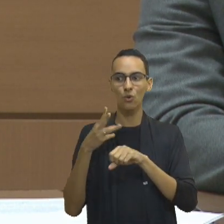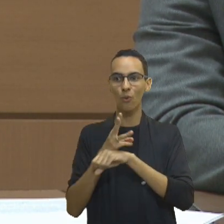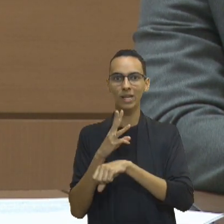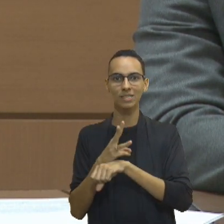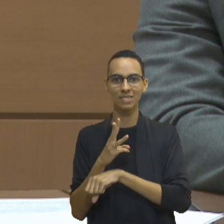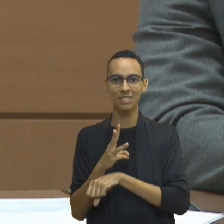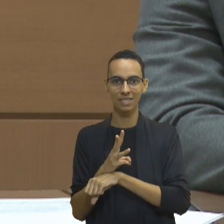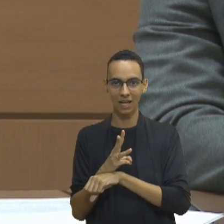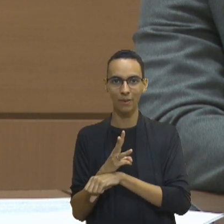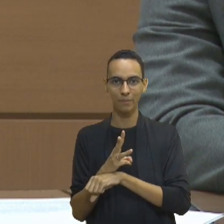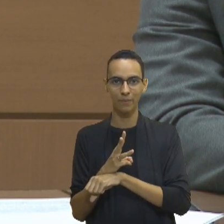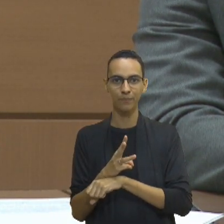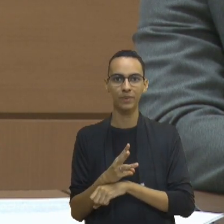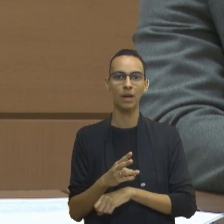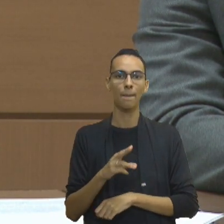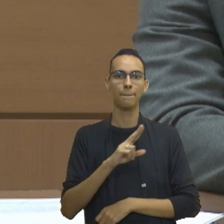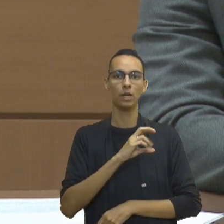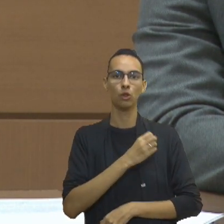segurança, pelo número